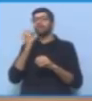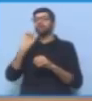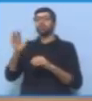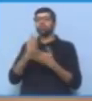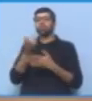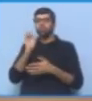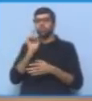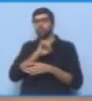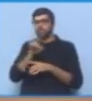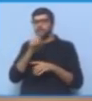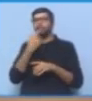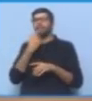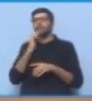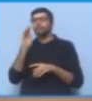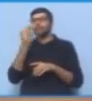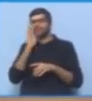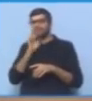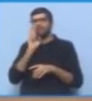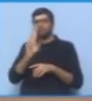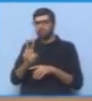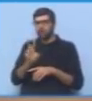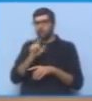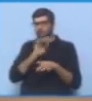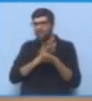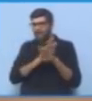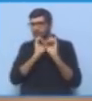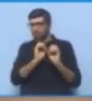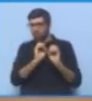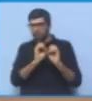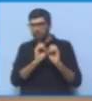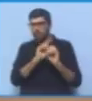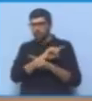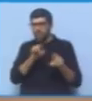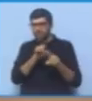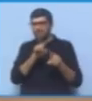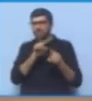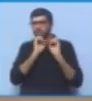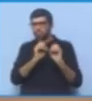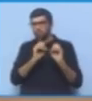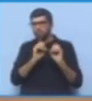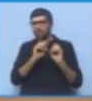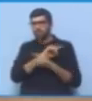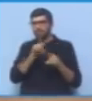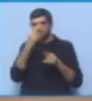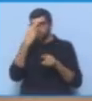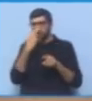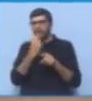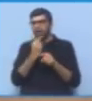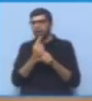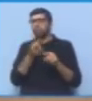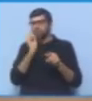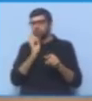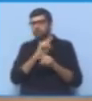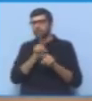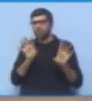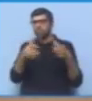vocês que vão atirar a primeira pedra, se é que viram, nunca pecaram? Nunca se envolveram no mesmo? Não andam nas mesmas histórias? Não fazem parte do